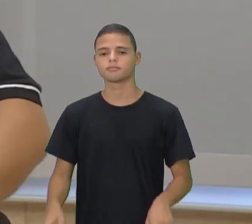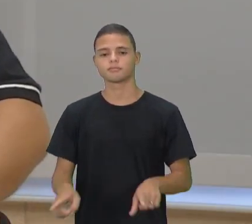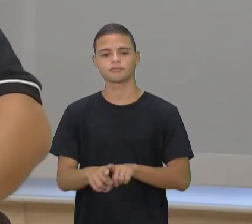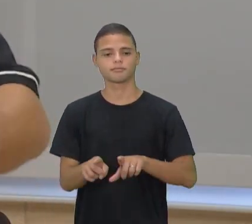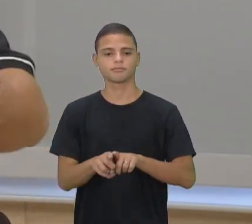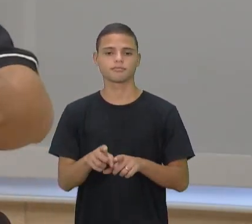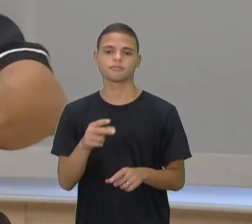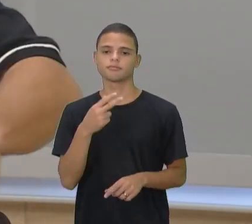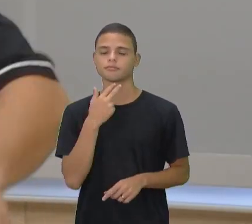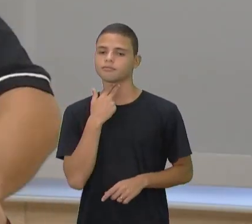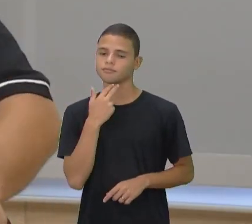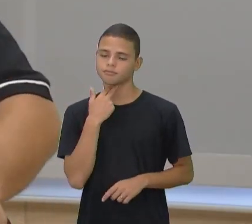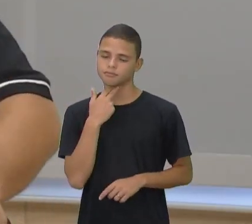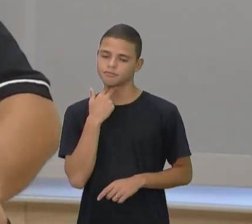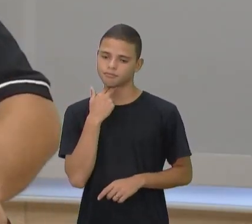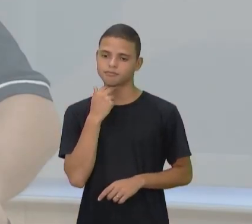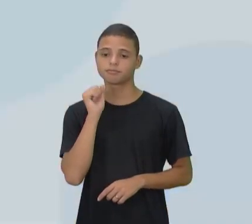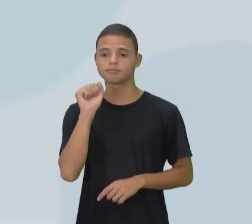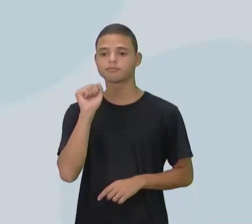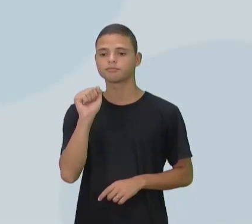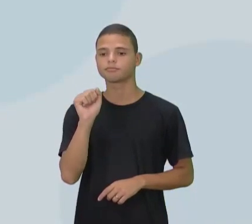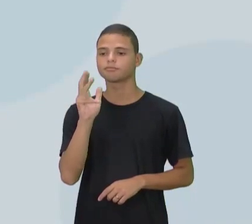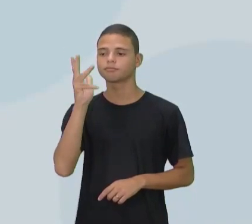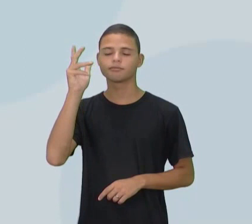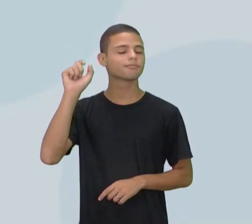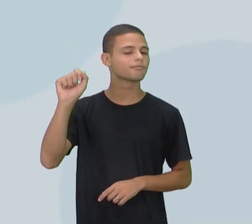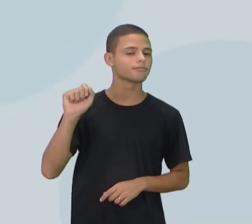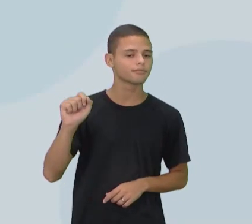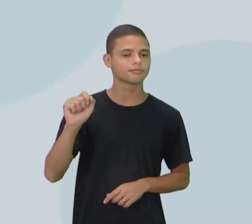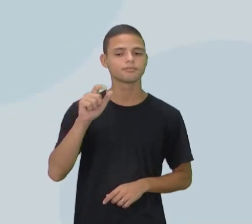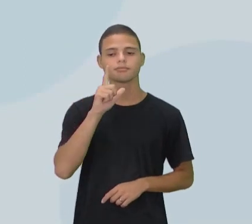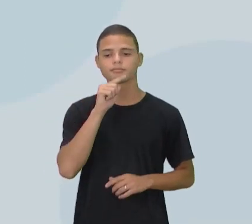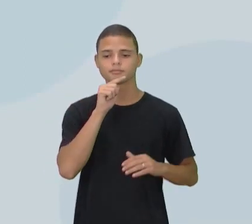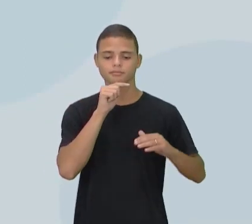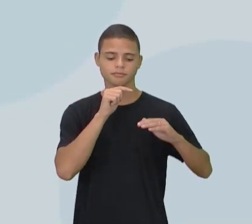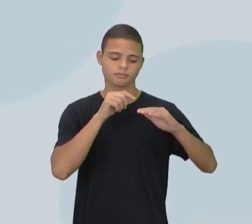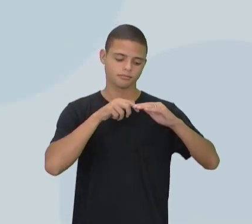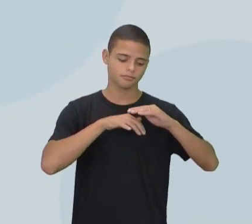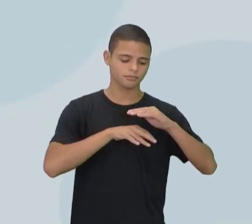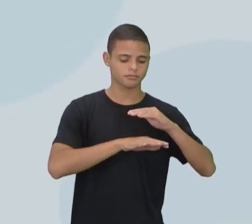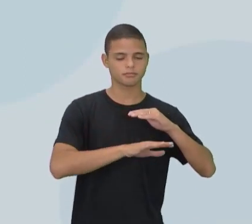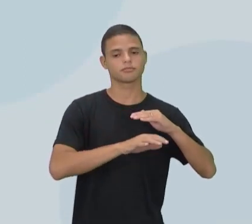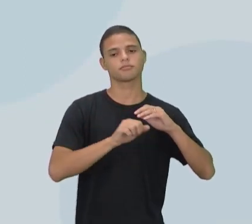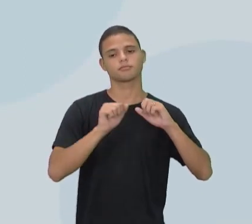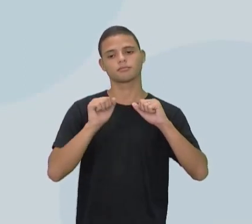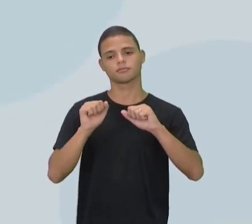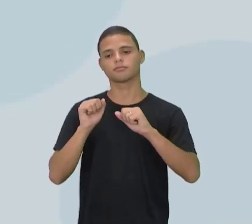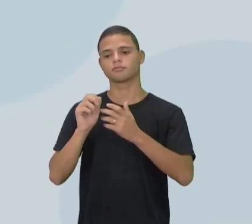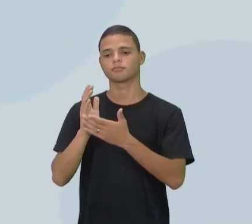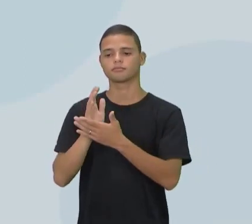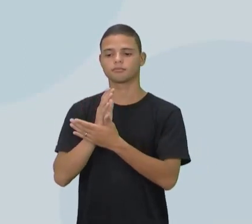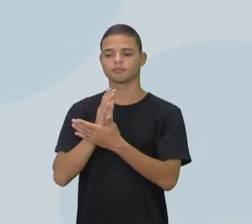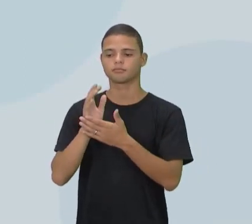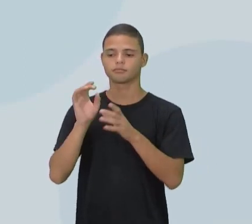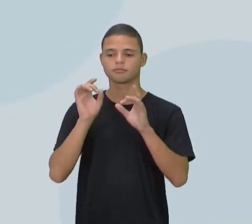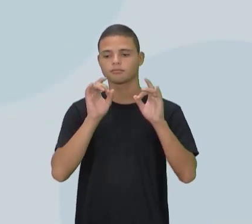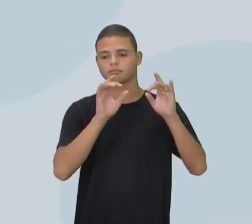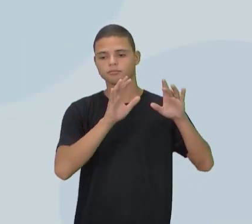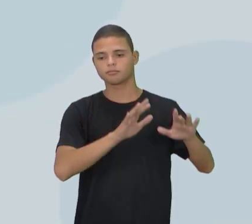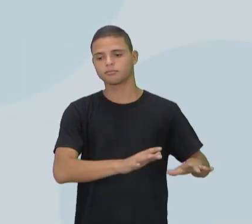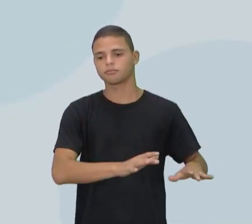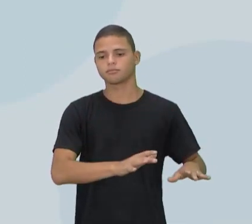pode ser liberado na água por fontes naturais, ou por meio de erosão de depósitos naturais, ou mesmo por